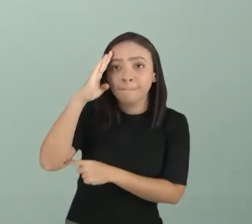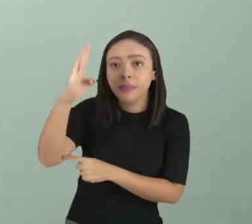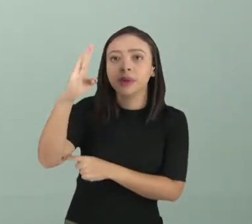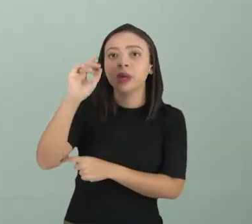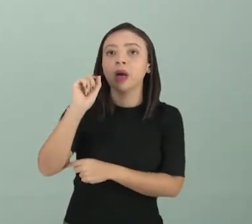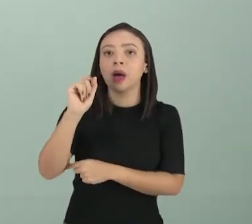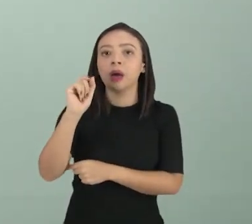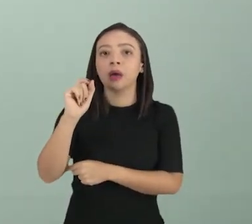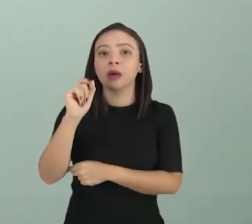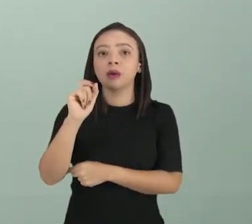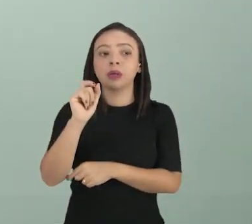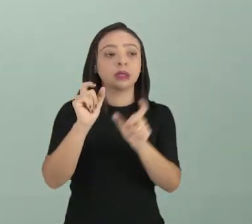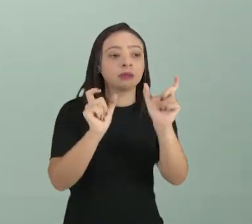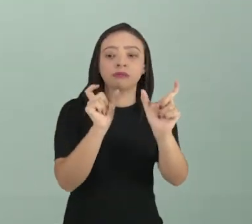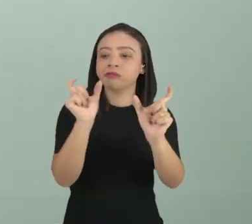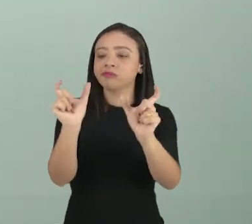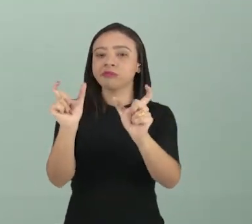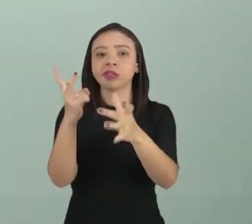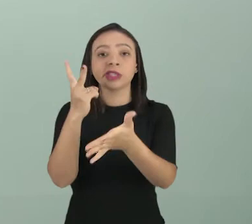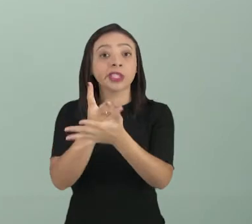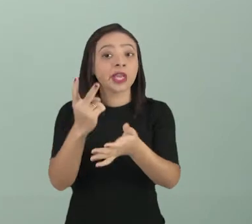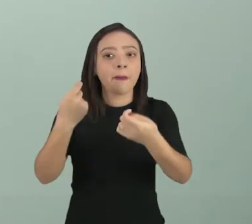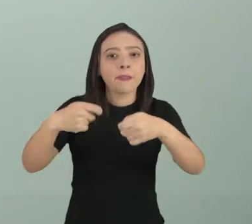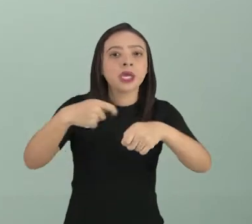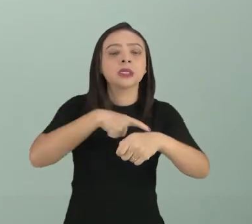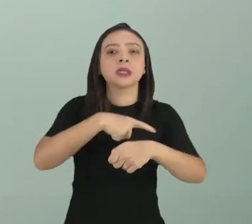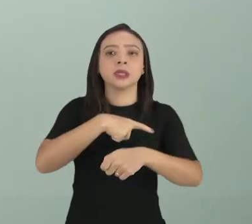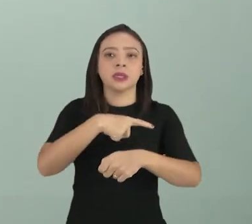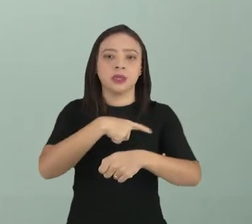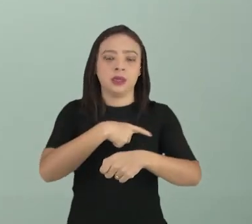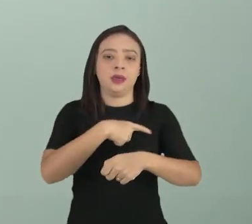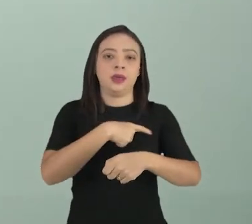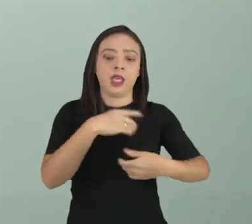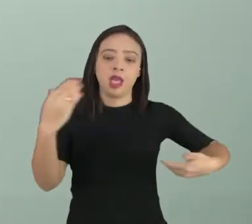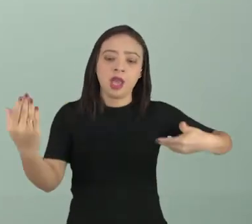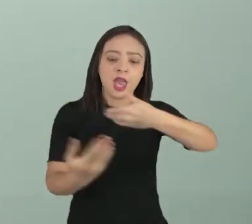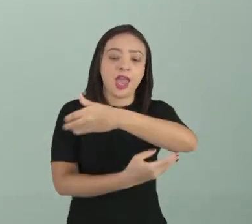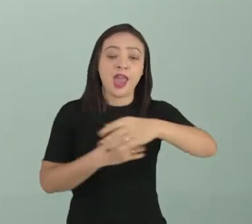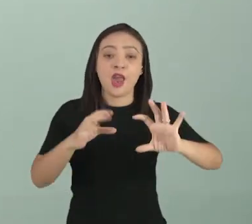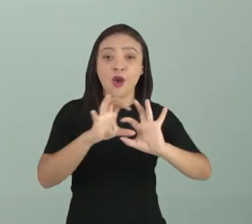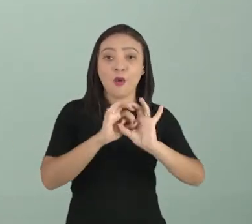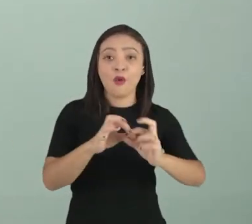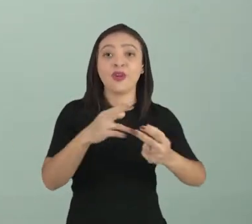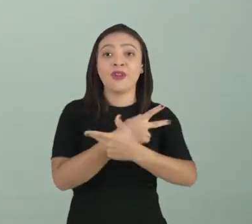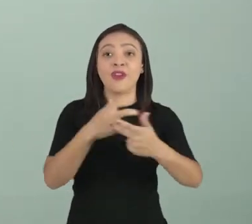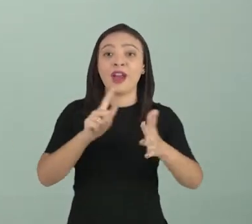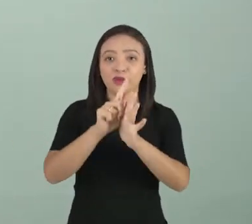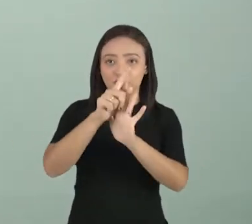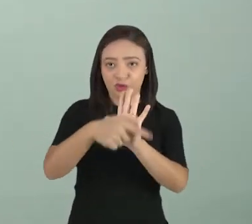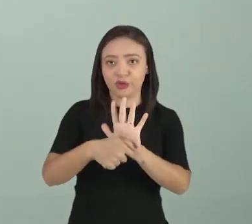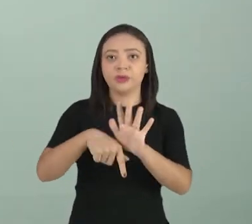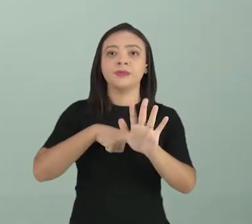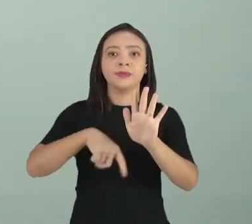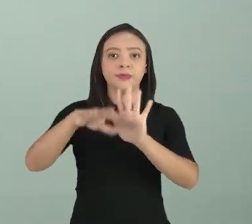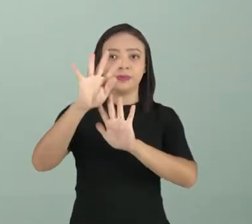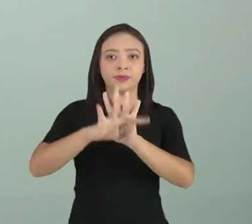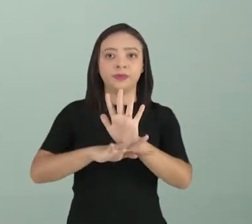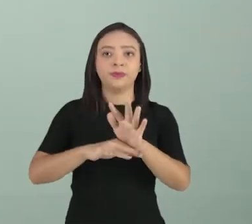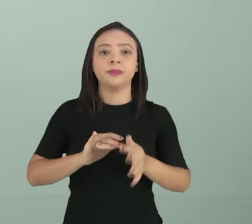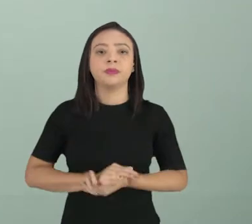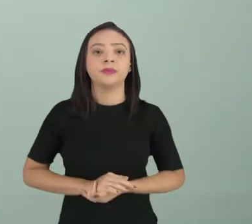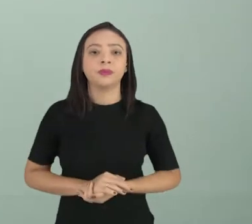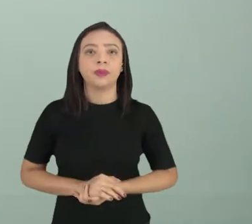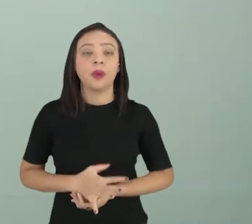parte que são as partes fixas aquele no geral que engloba vários gêneros textuais Ok